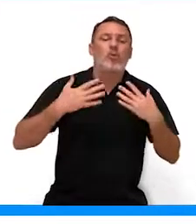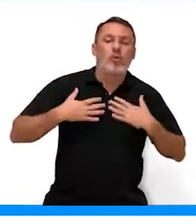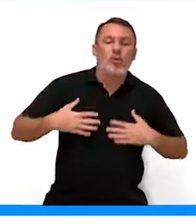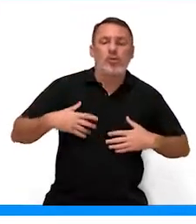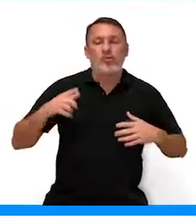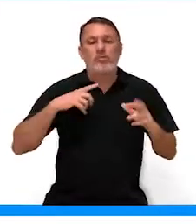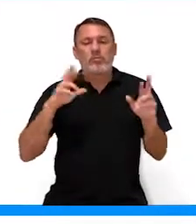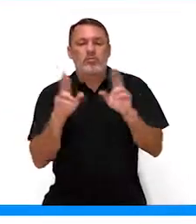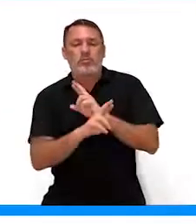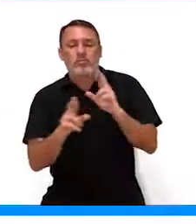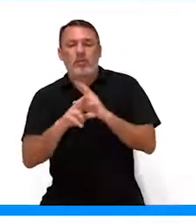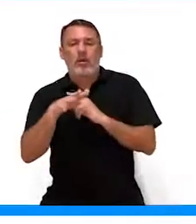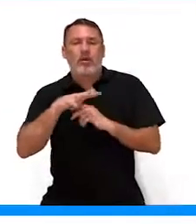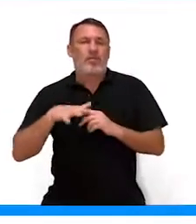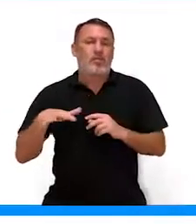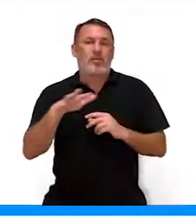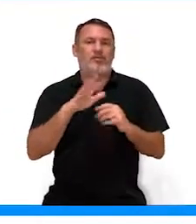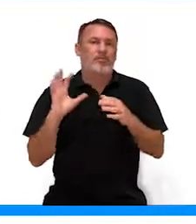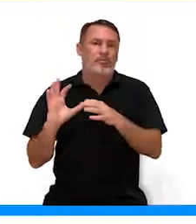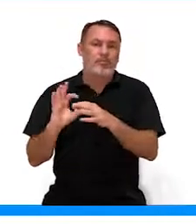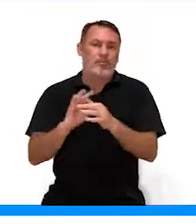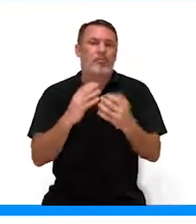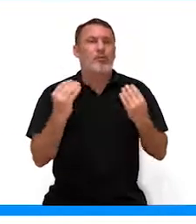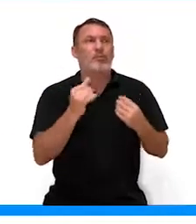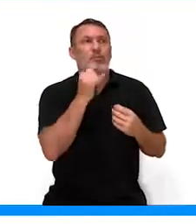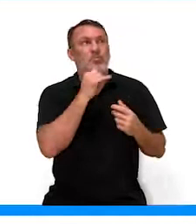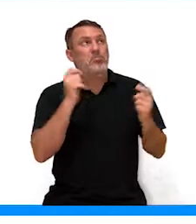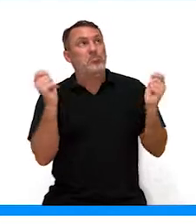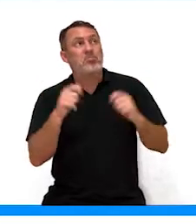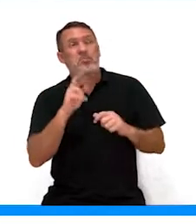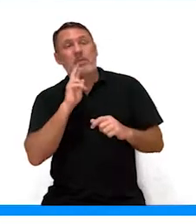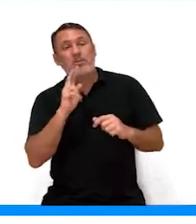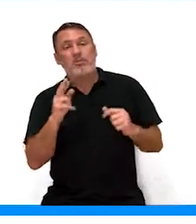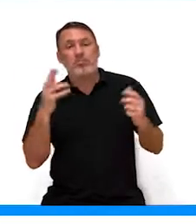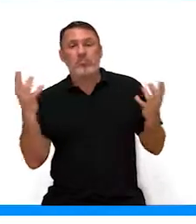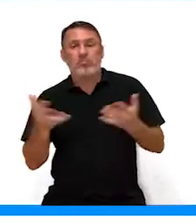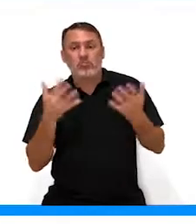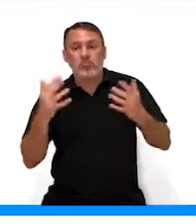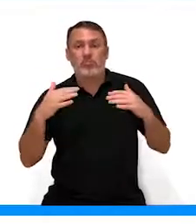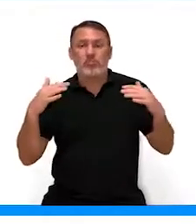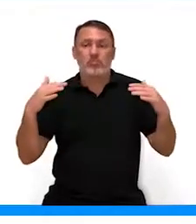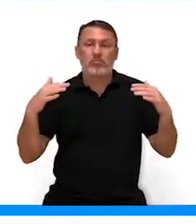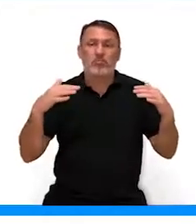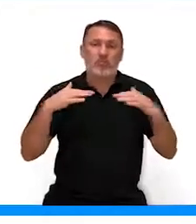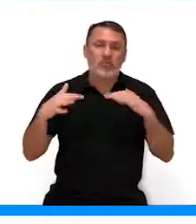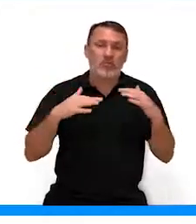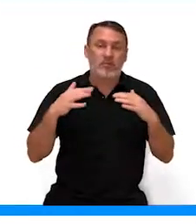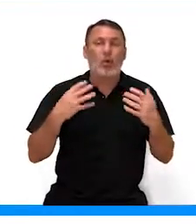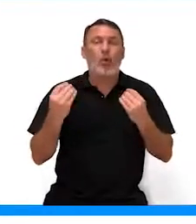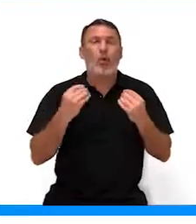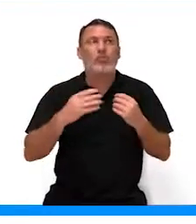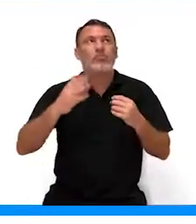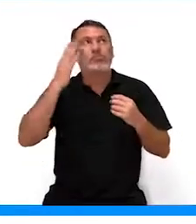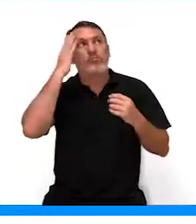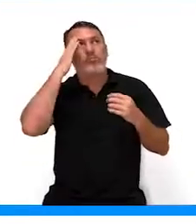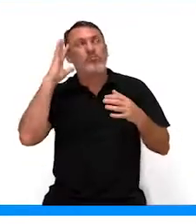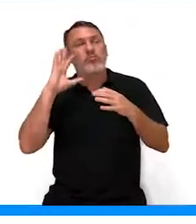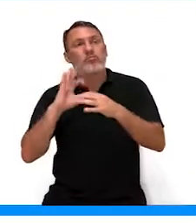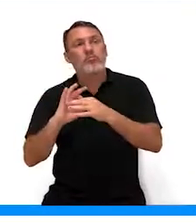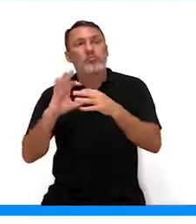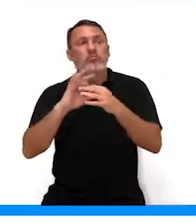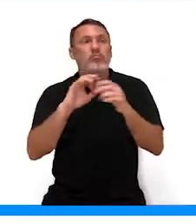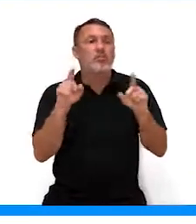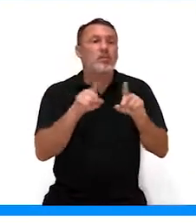Ele mostra como que o nosso corpo se relaciona com o ambiente, como que a gente é capaz de responder a estímulos, como que a